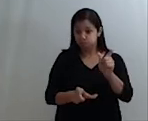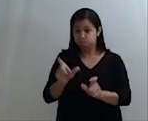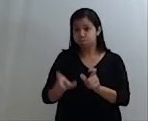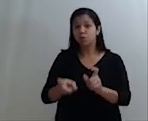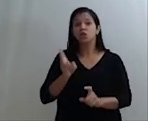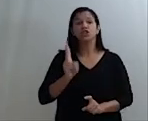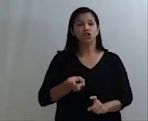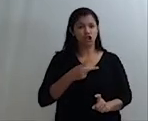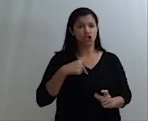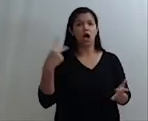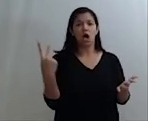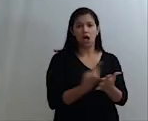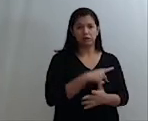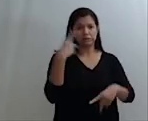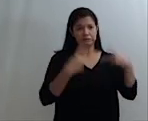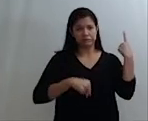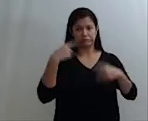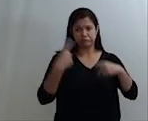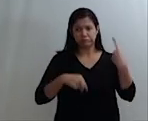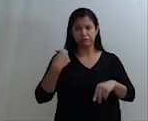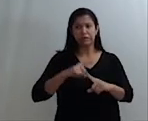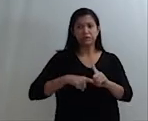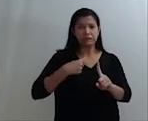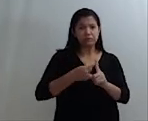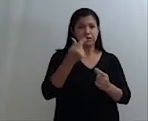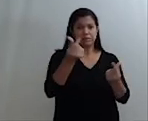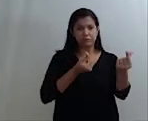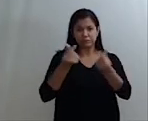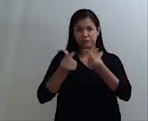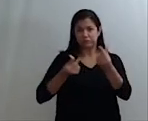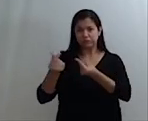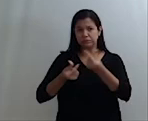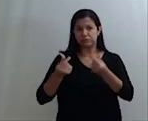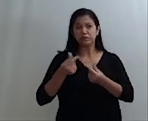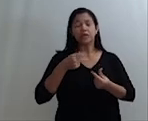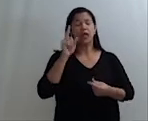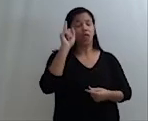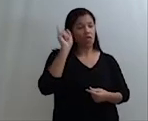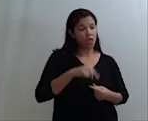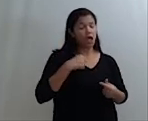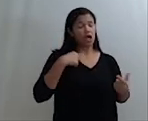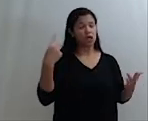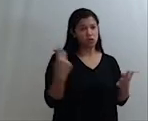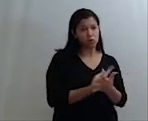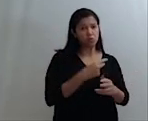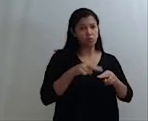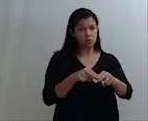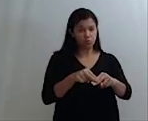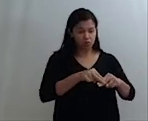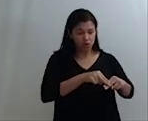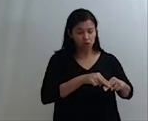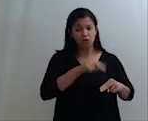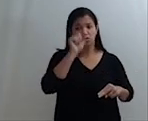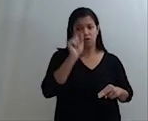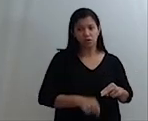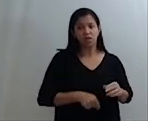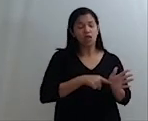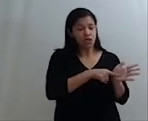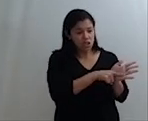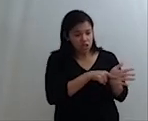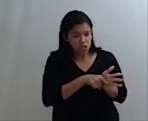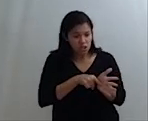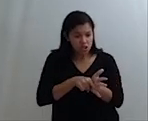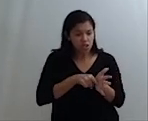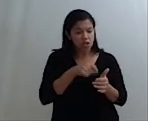agressões e ameaças por parte de seus algos nesse sentido destaca--se o exame de corpo delito Fora